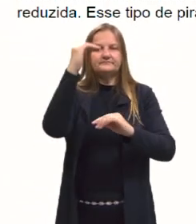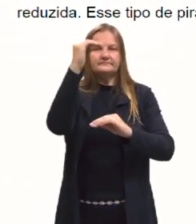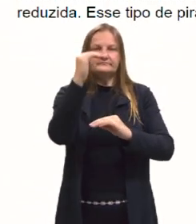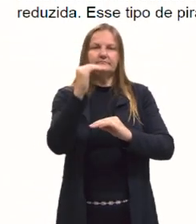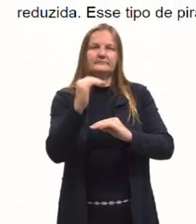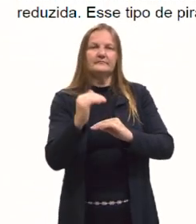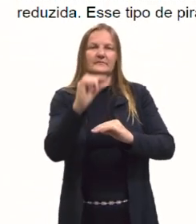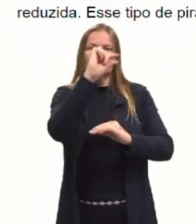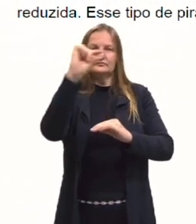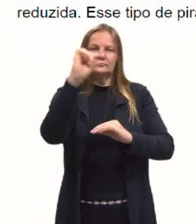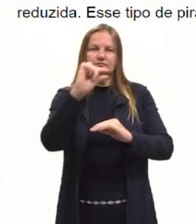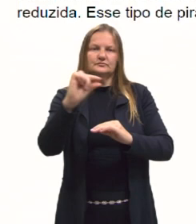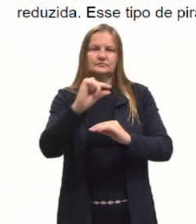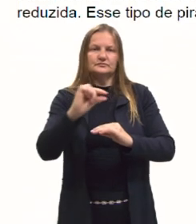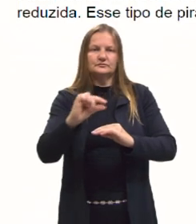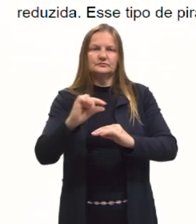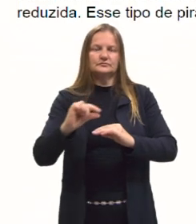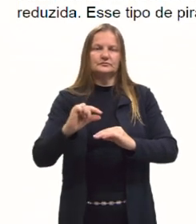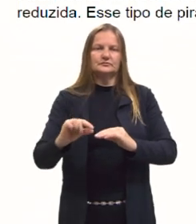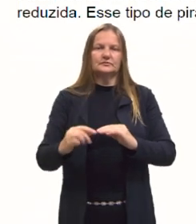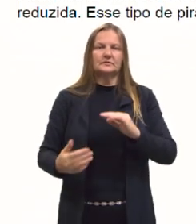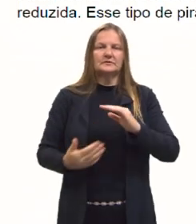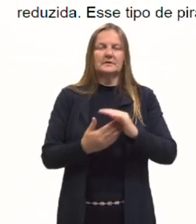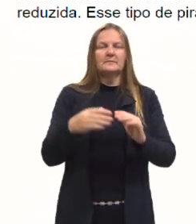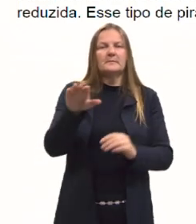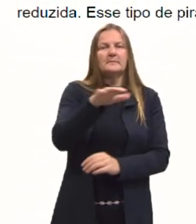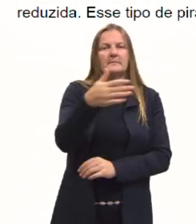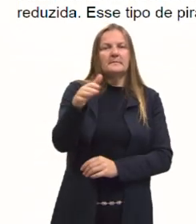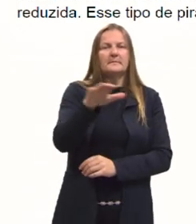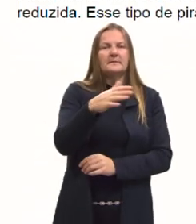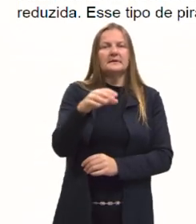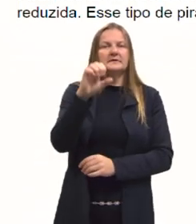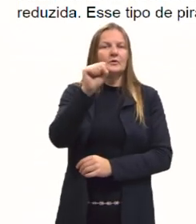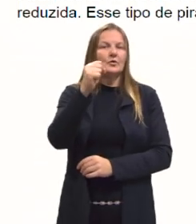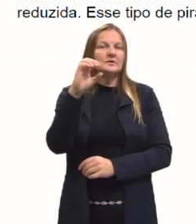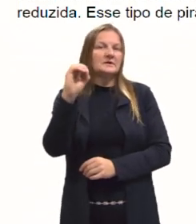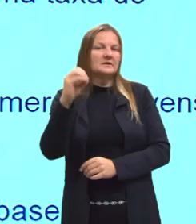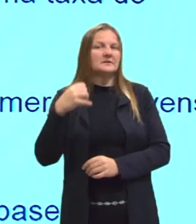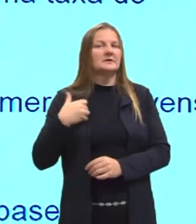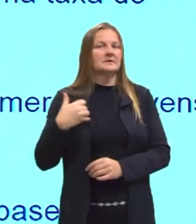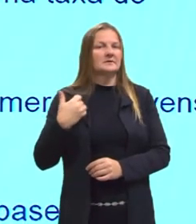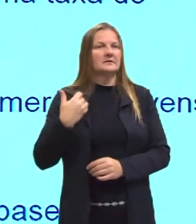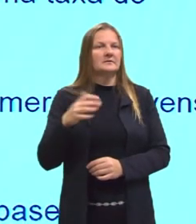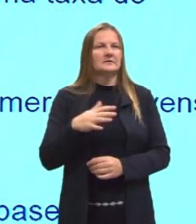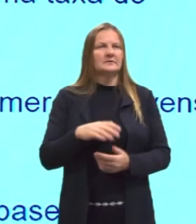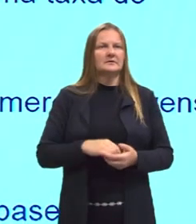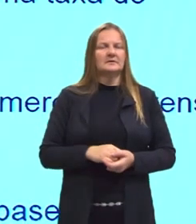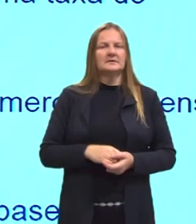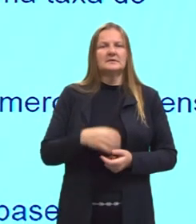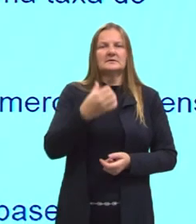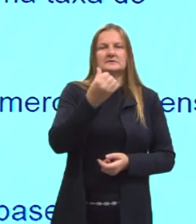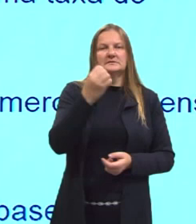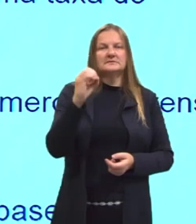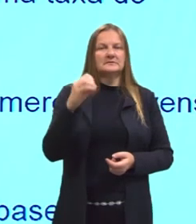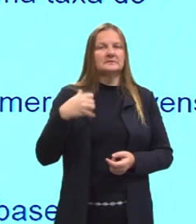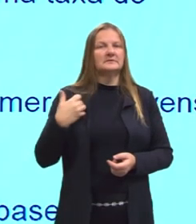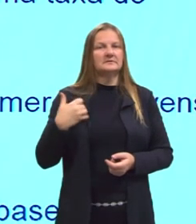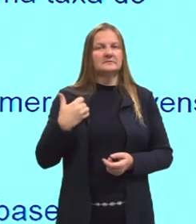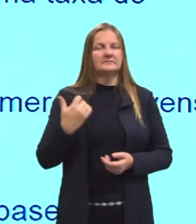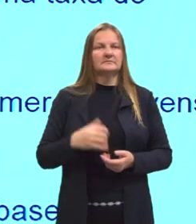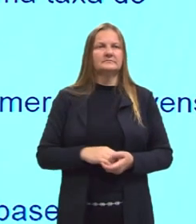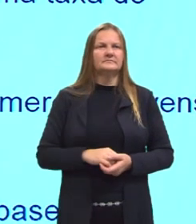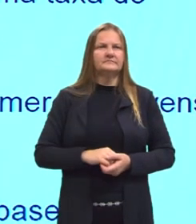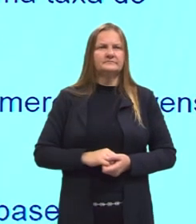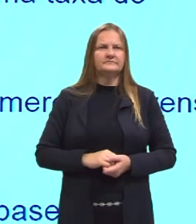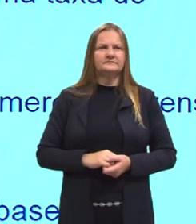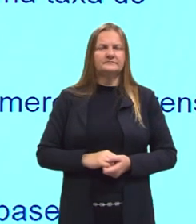então espera-se que chegue né a média aí vamos por de 80 vamos colocar média seria de 60 anos tá